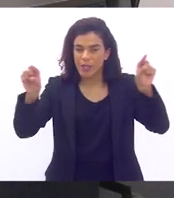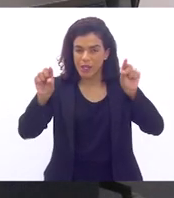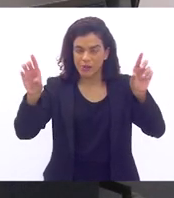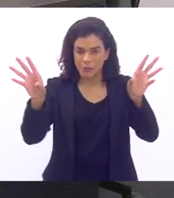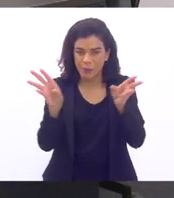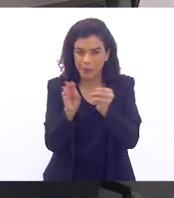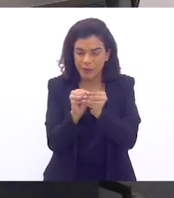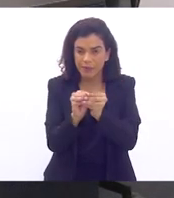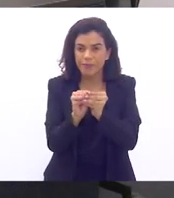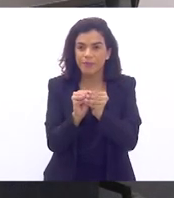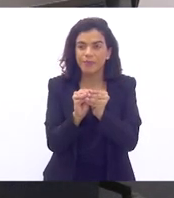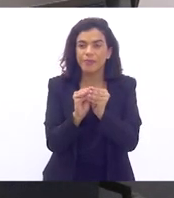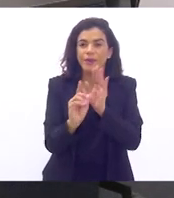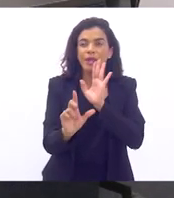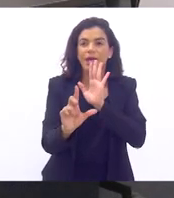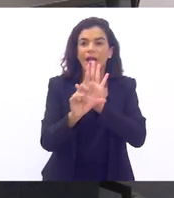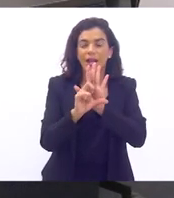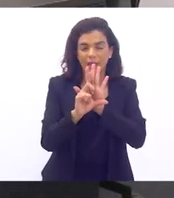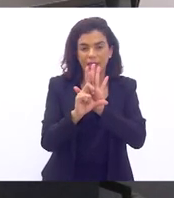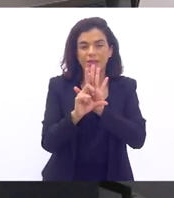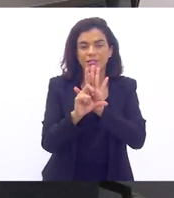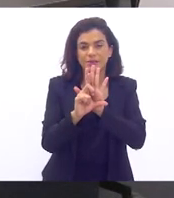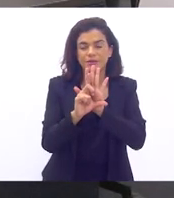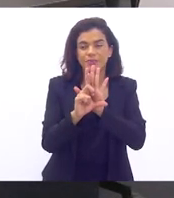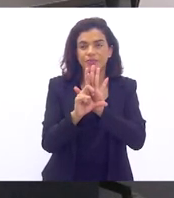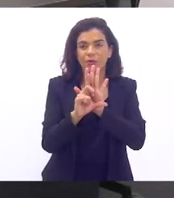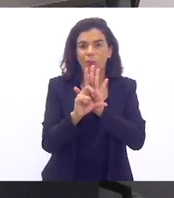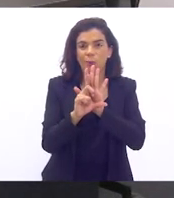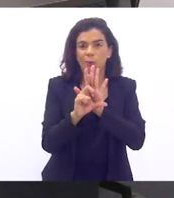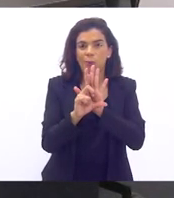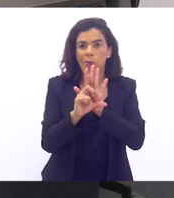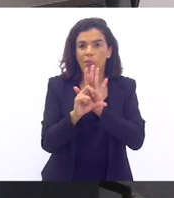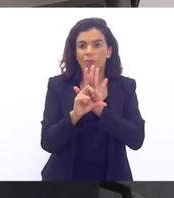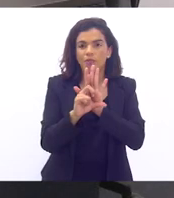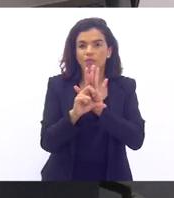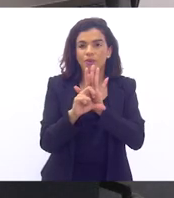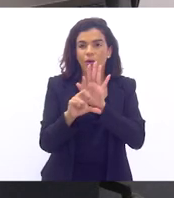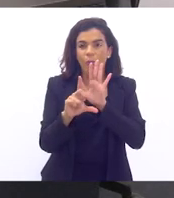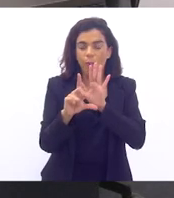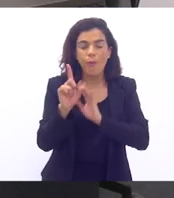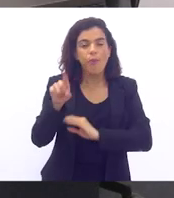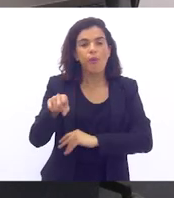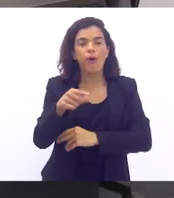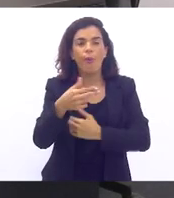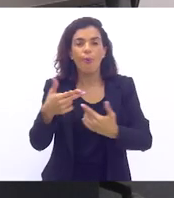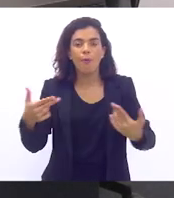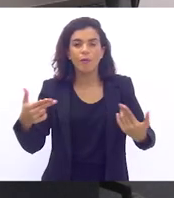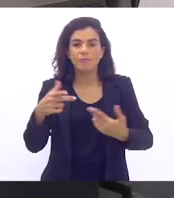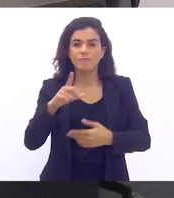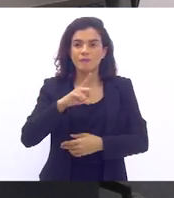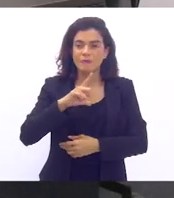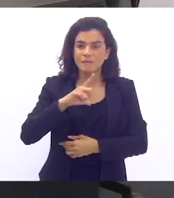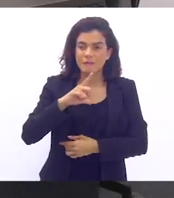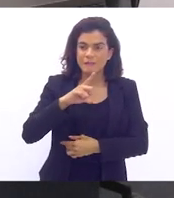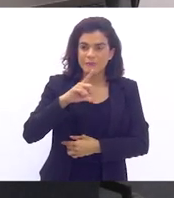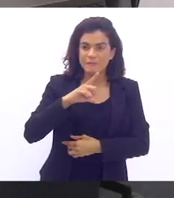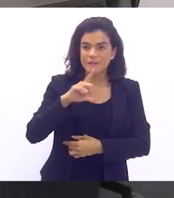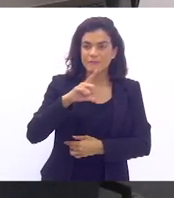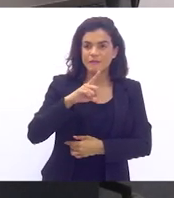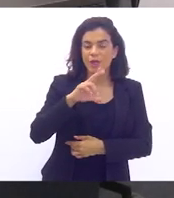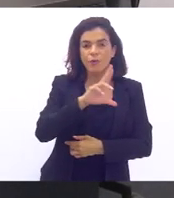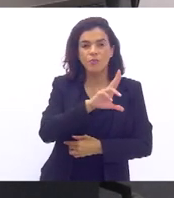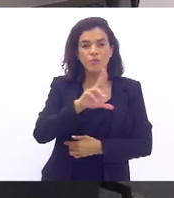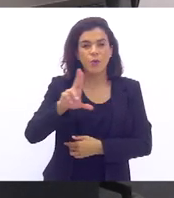da lei que essa lei a gente já fez isso anteriormente em alguns casos aqui quando é algo que tem uma personalidade tem um clamor Popular